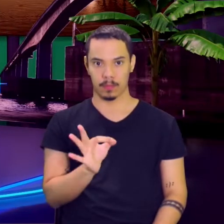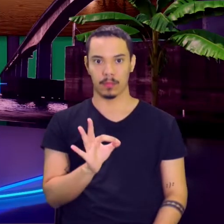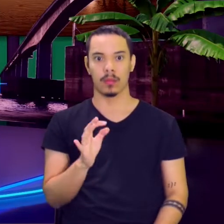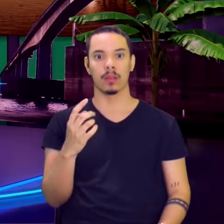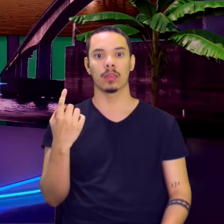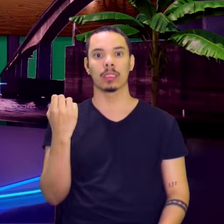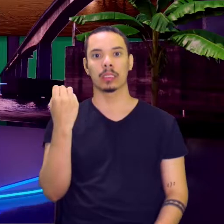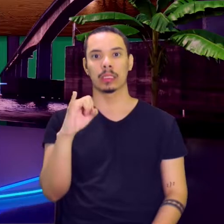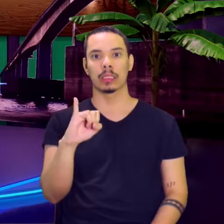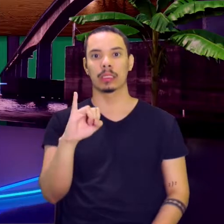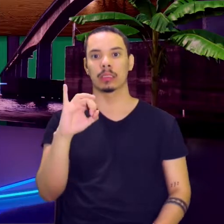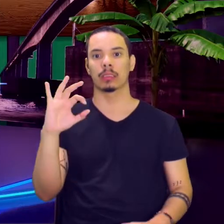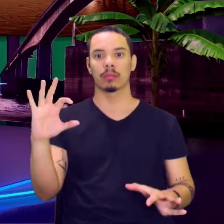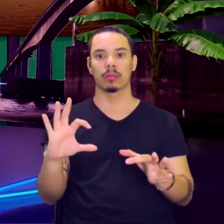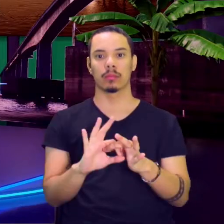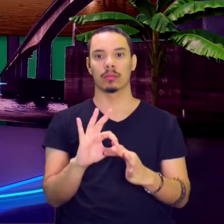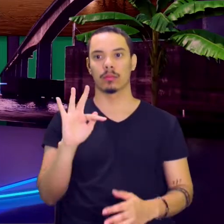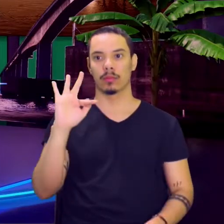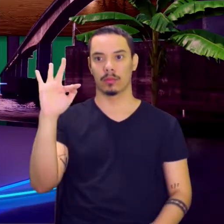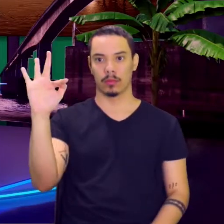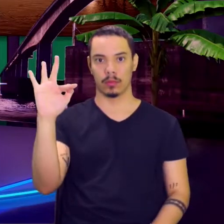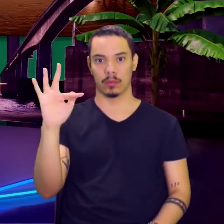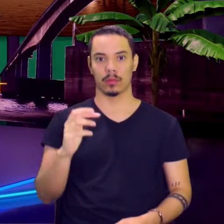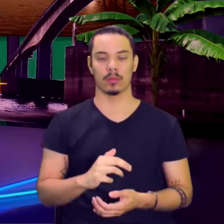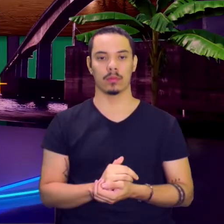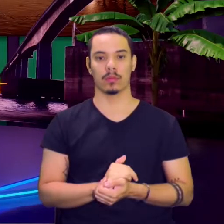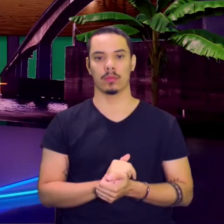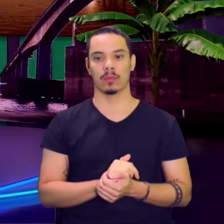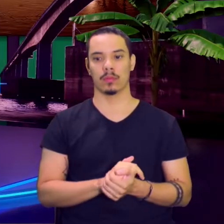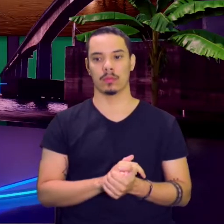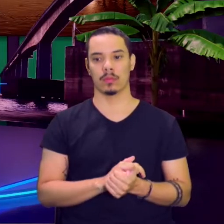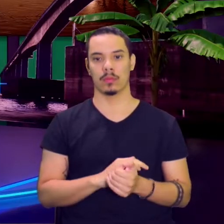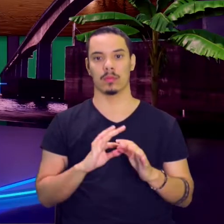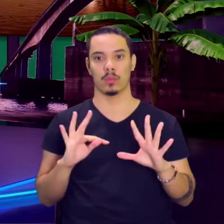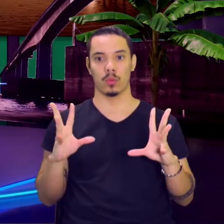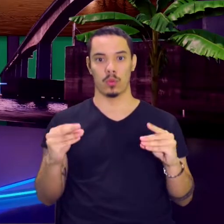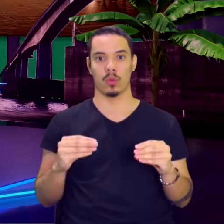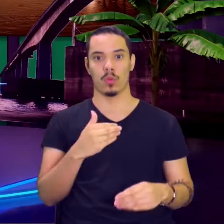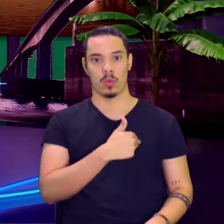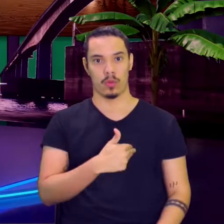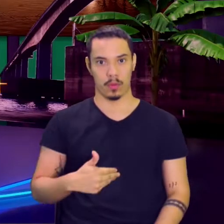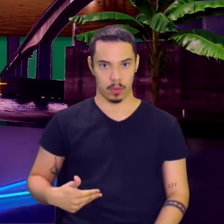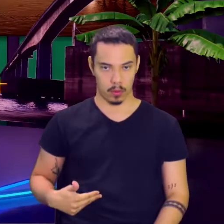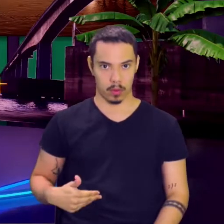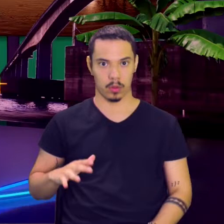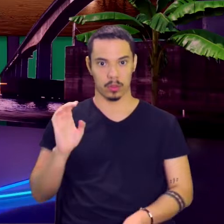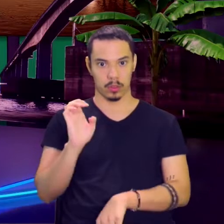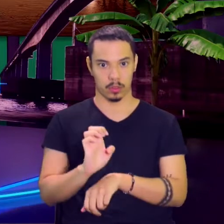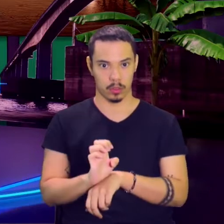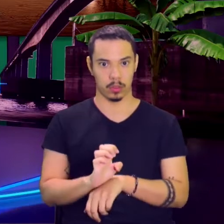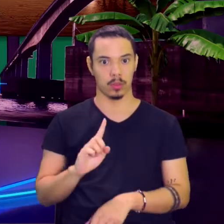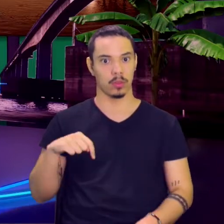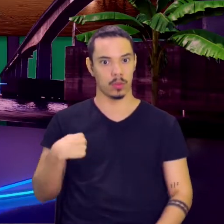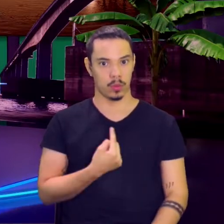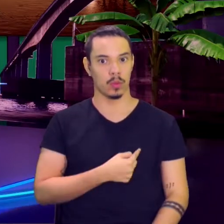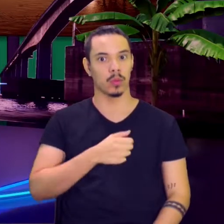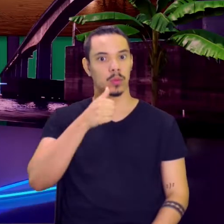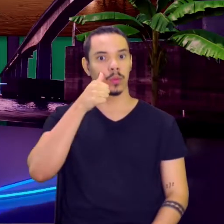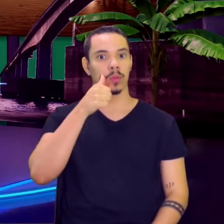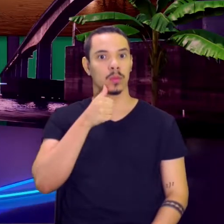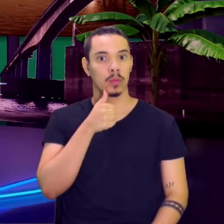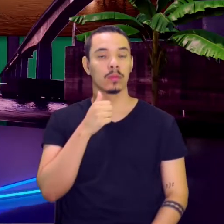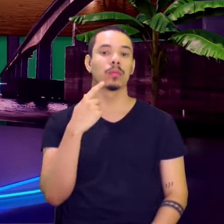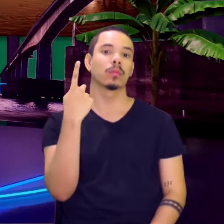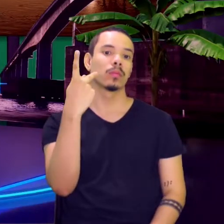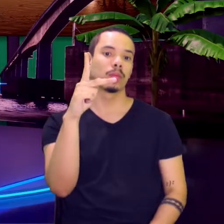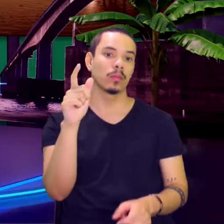União, é o governo federal. Sim. A nível estadual são todos os governadores, que aqui no nosso caso o governador Marcos Rocha, e aí no seu local, na